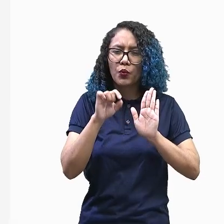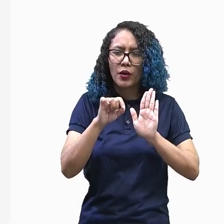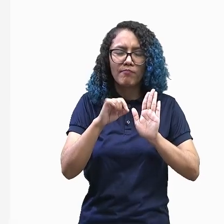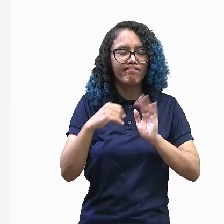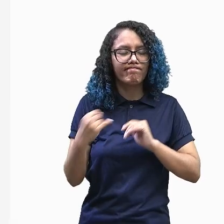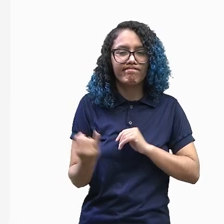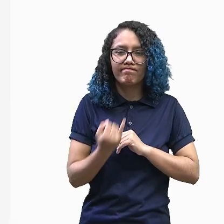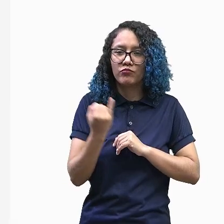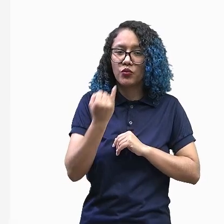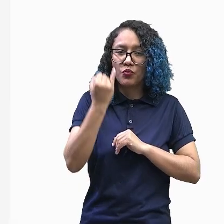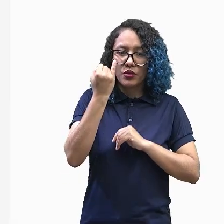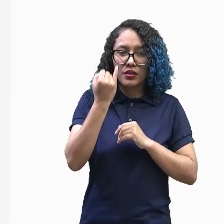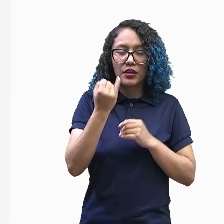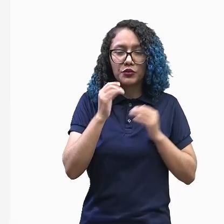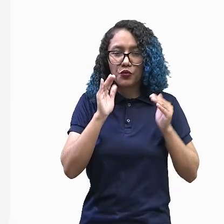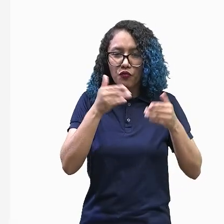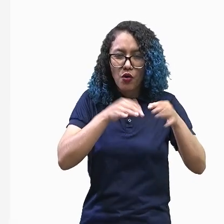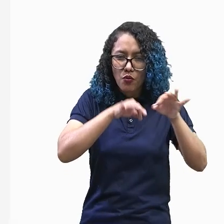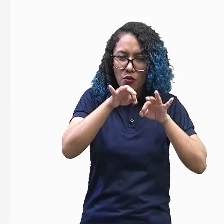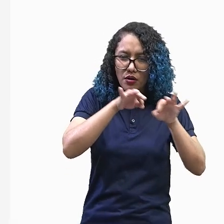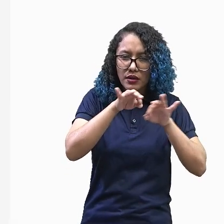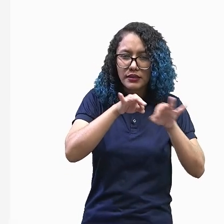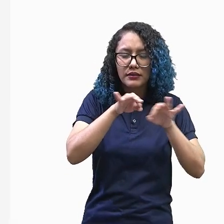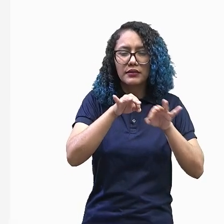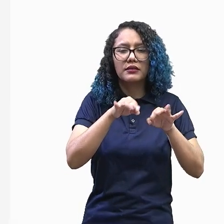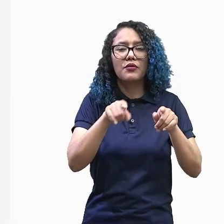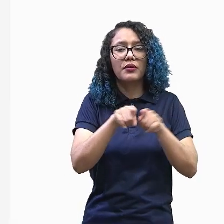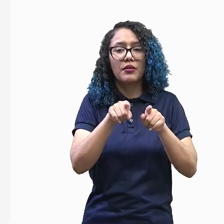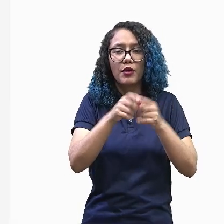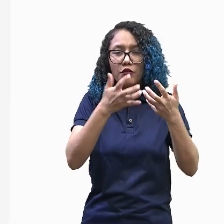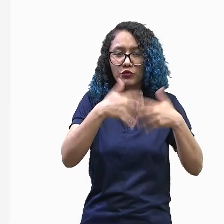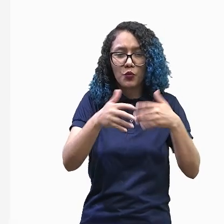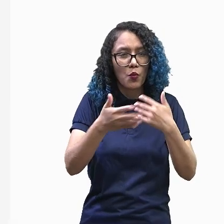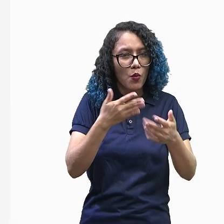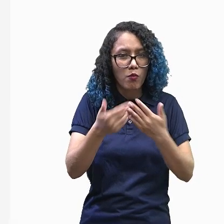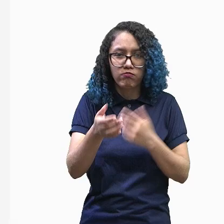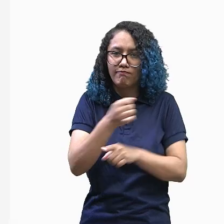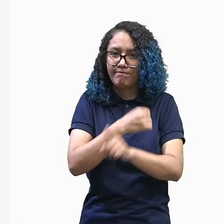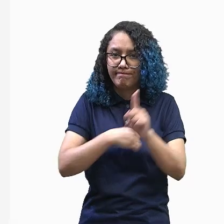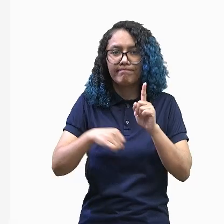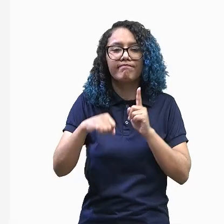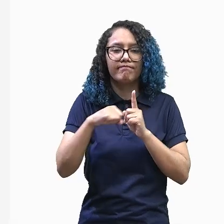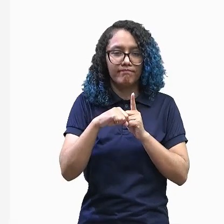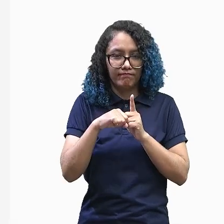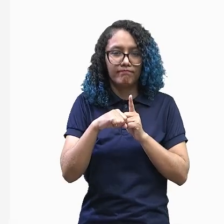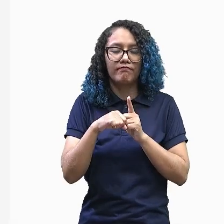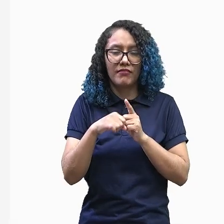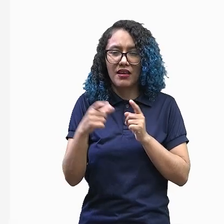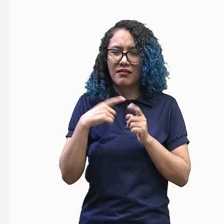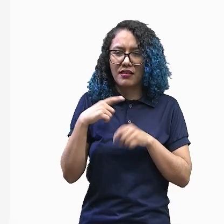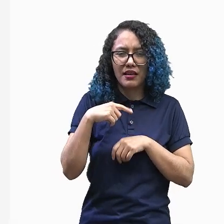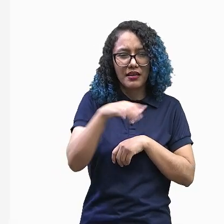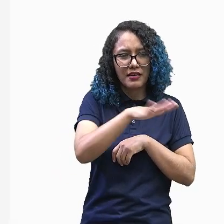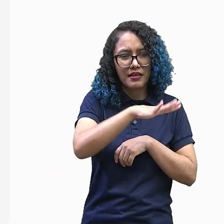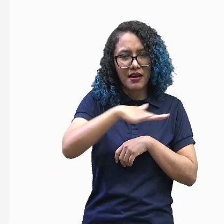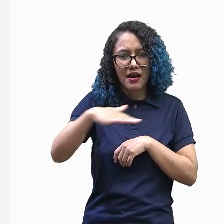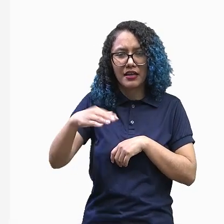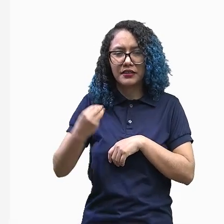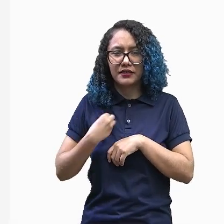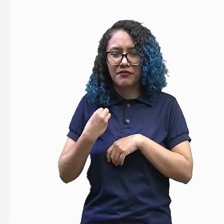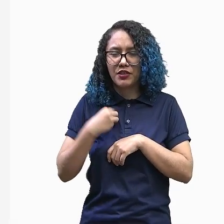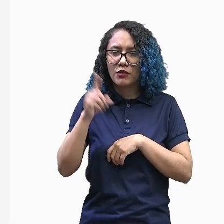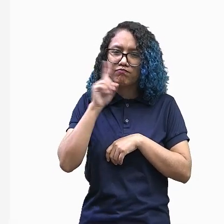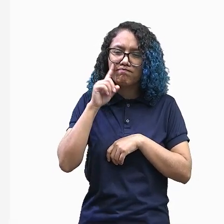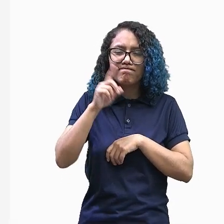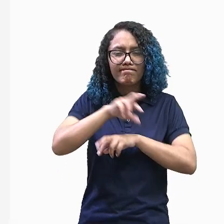fundamental para a organização e o funcionamento de qualquer sociedade, presente em diversas esferas da vida